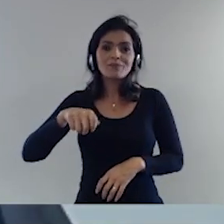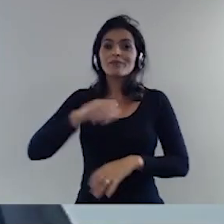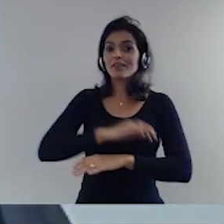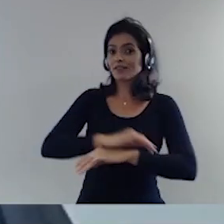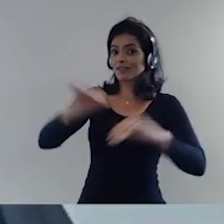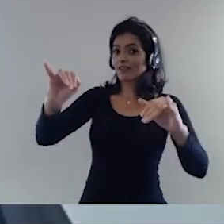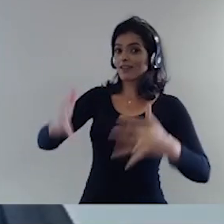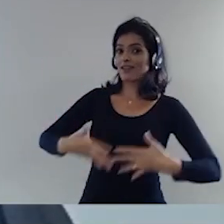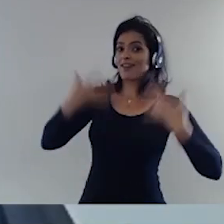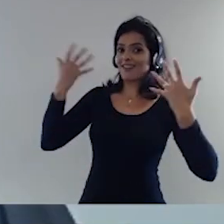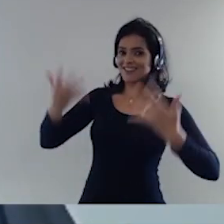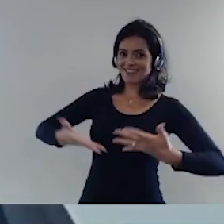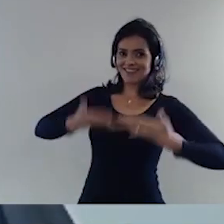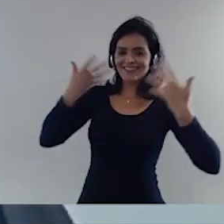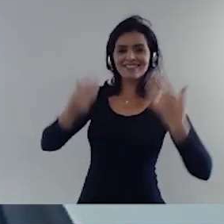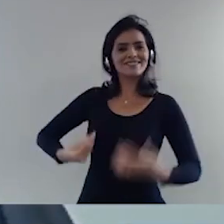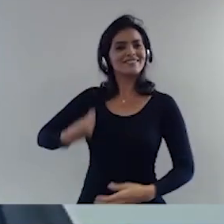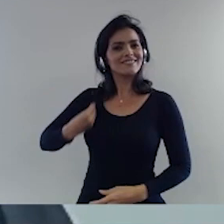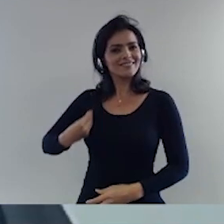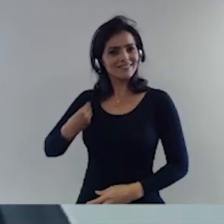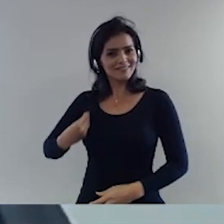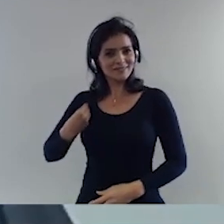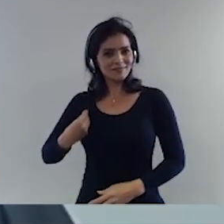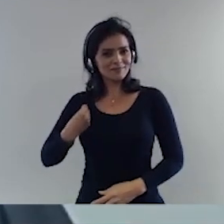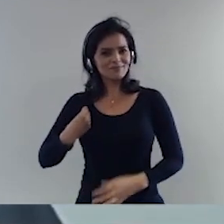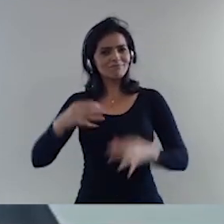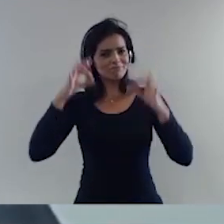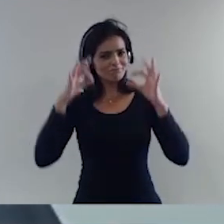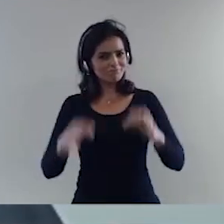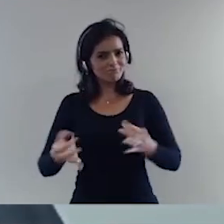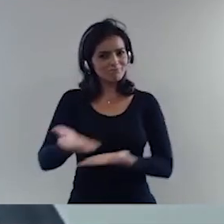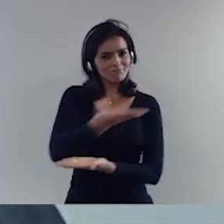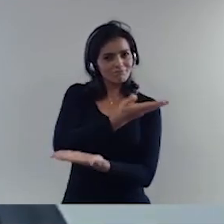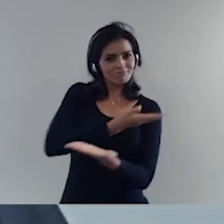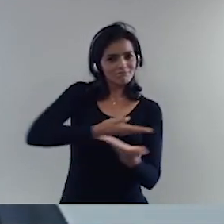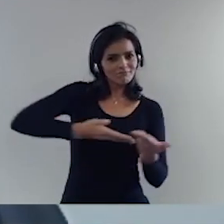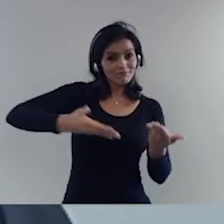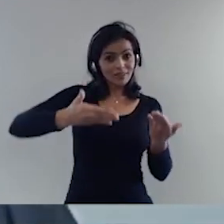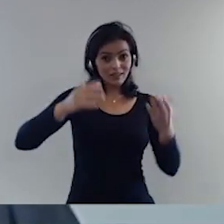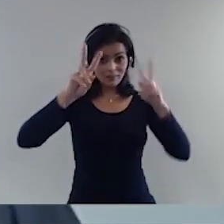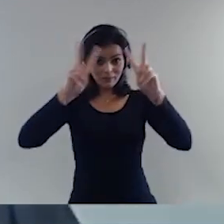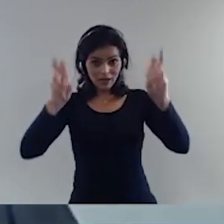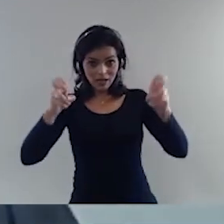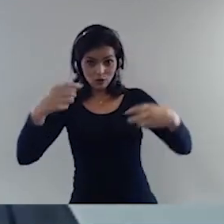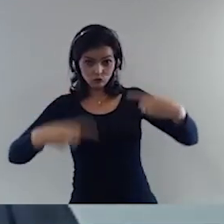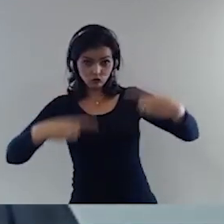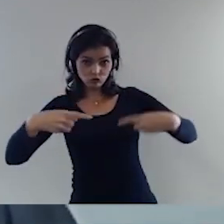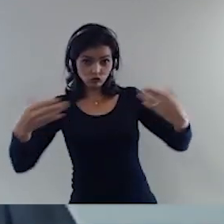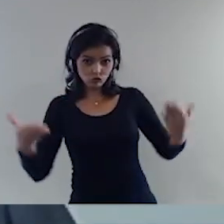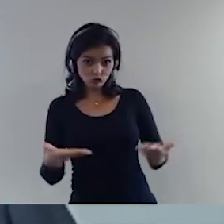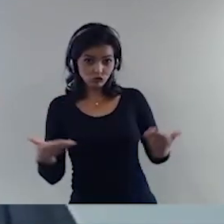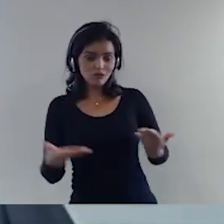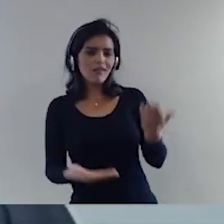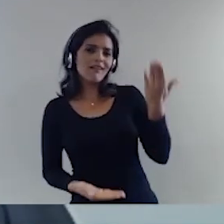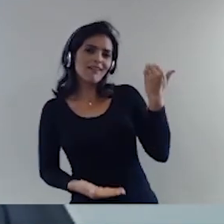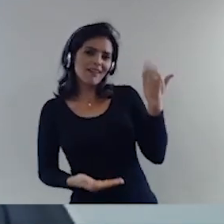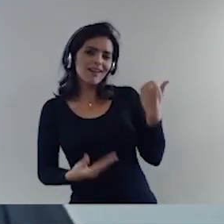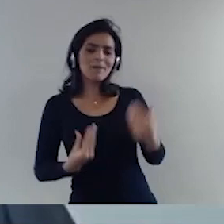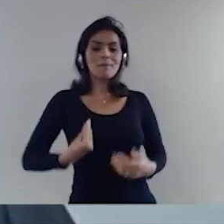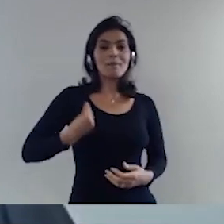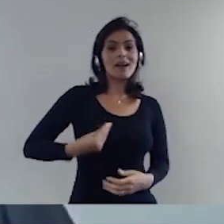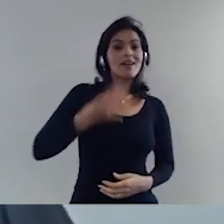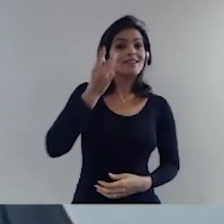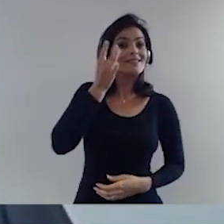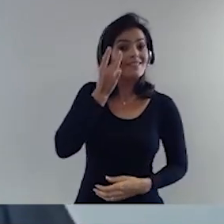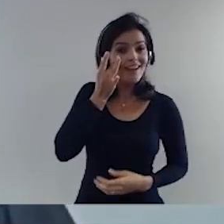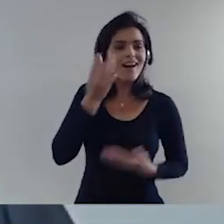Registrar minha alegria de poder condividir este painel, que nos bons tempos a gente dividiria